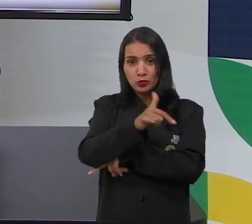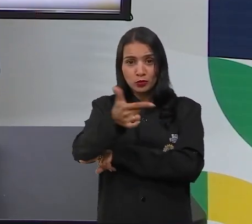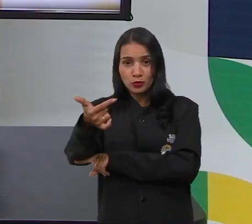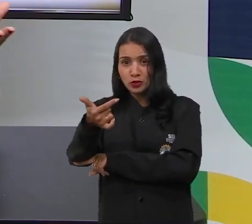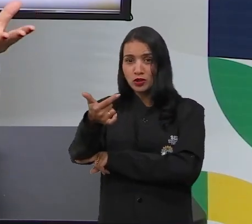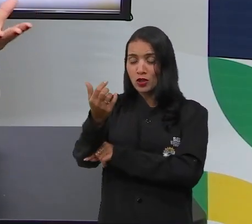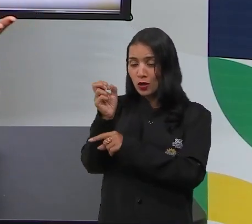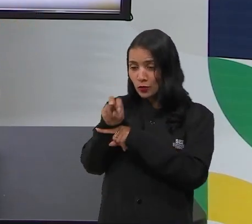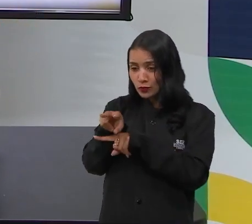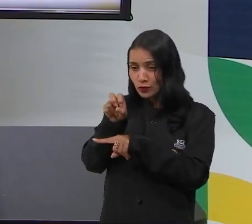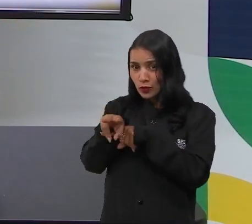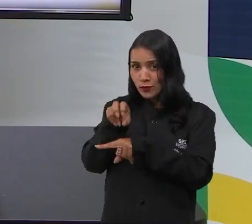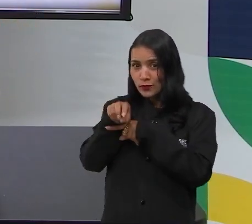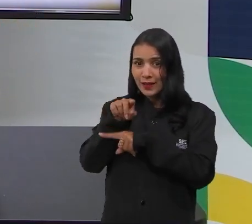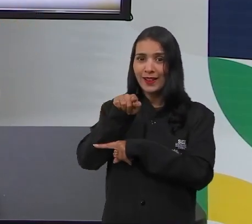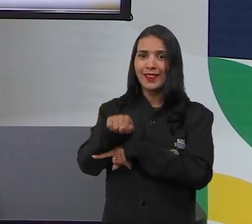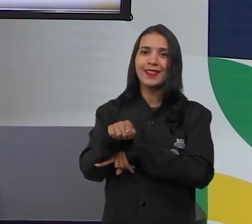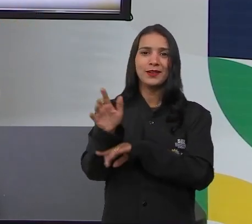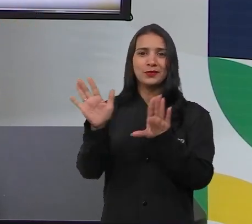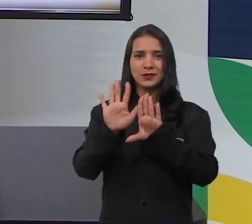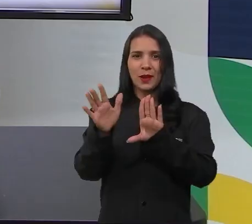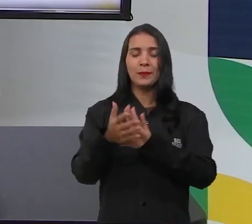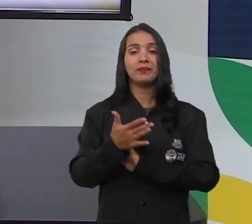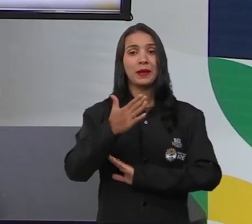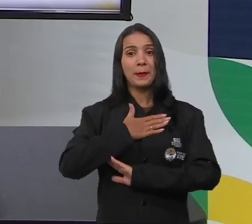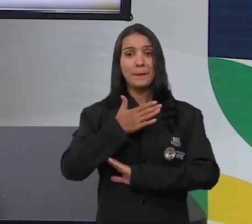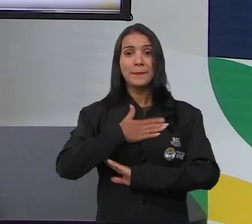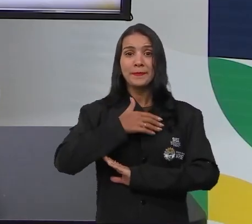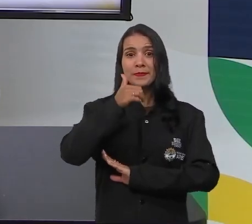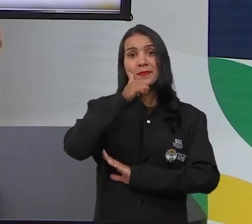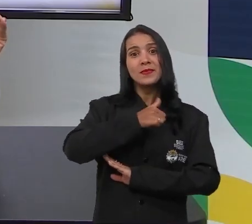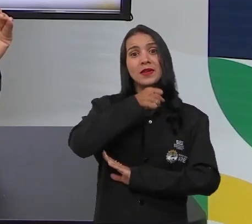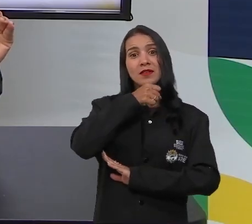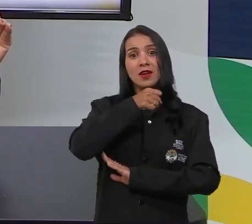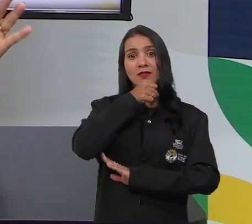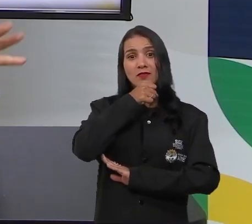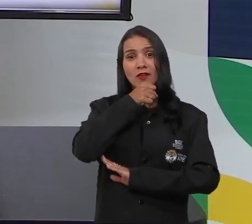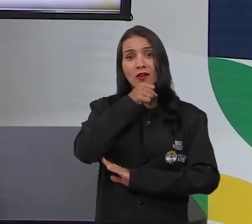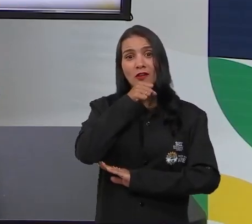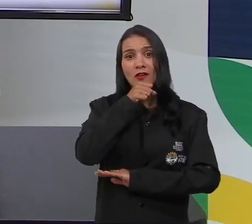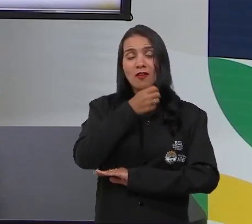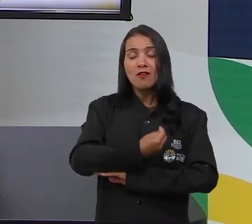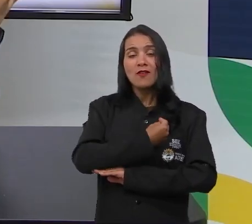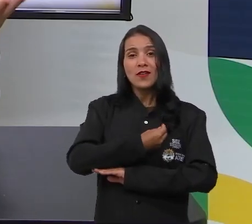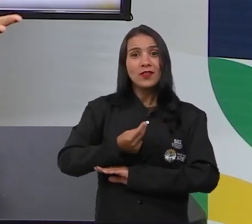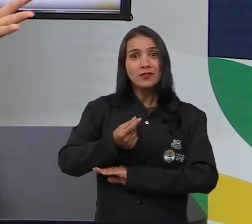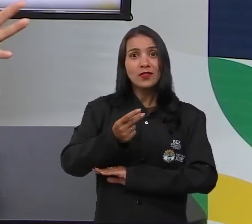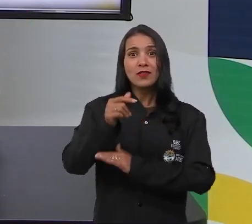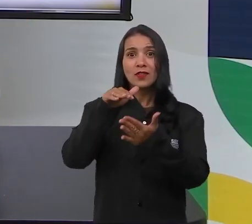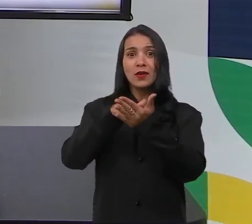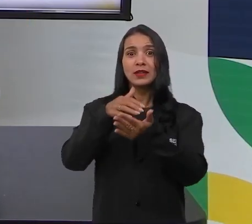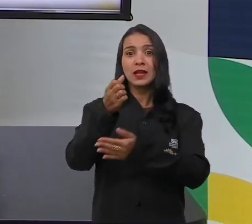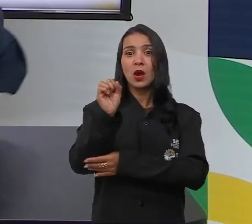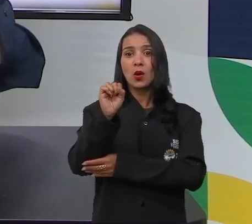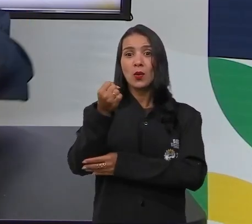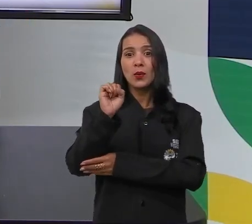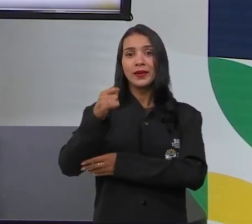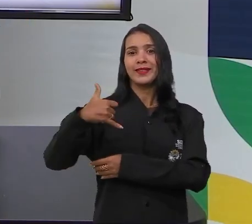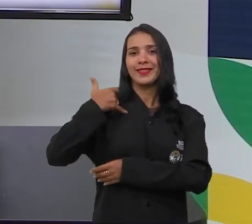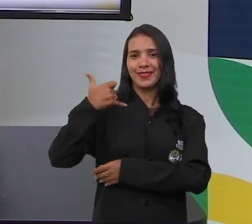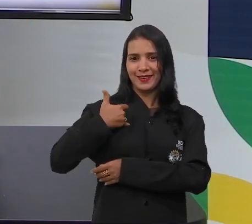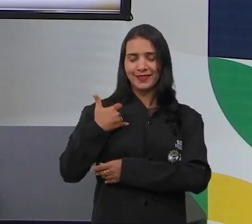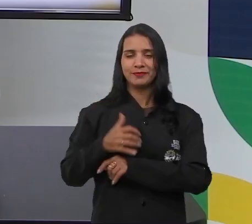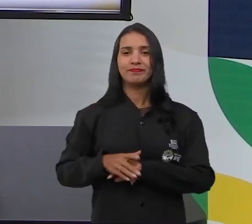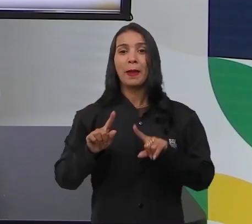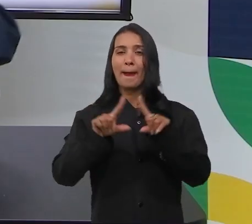tinha uma alimentação muito boa e minha vozinha viveu até os 89 anos e muito bem, gente. Agora a gente pega essa outra geração, né, que já cresceu